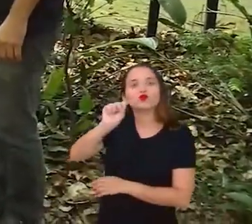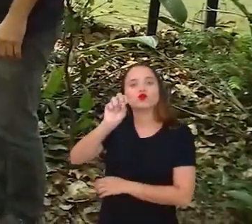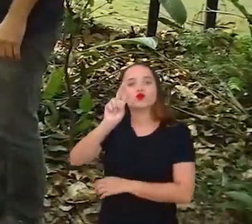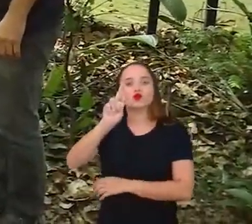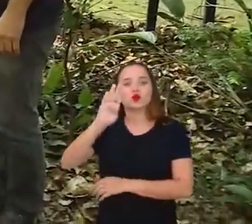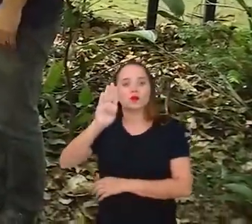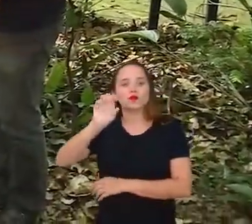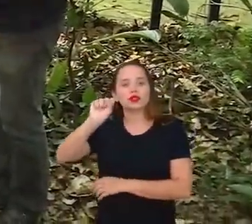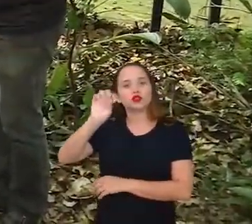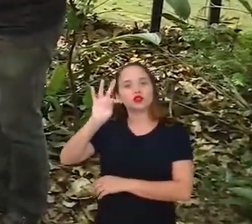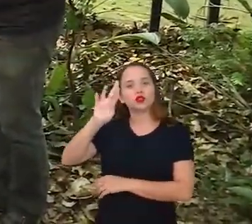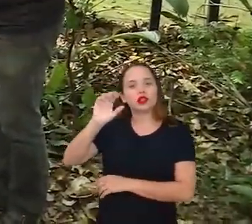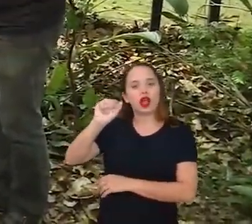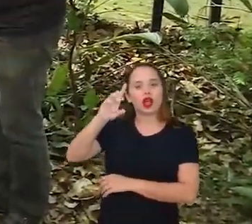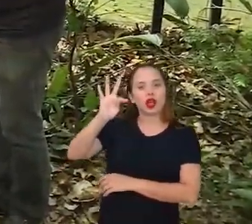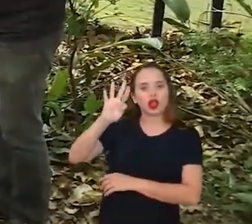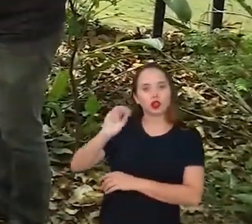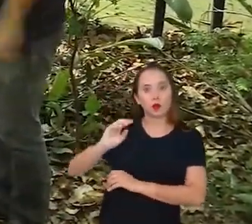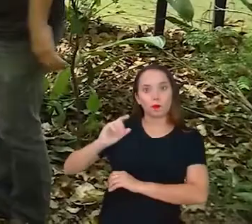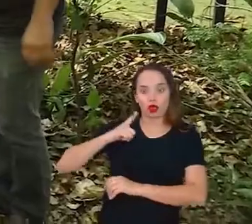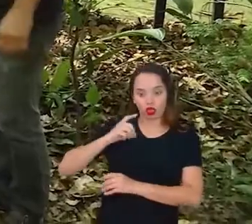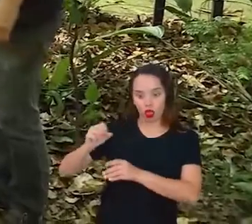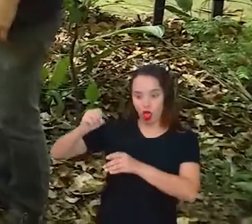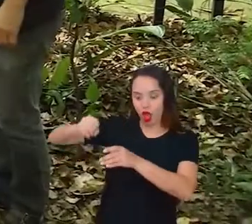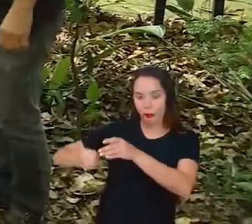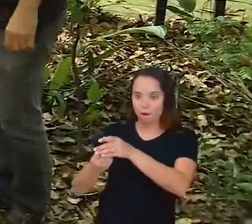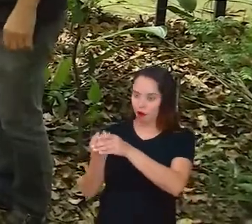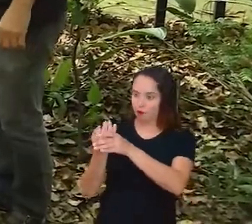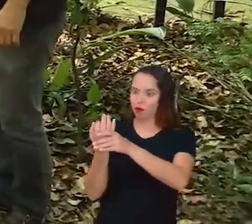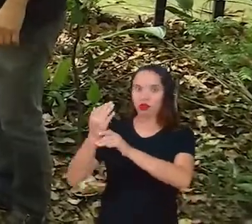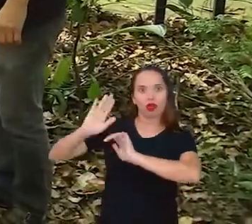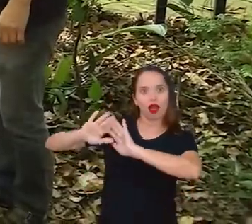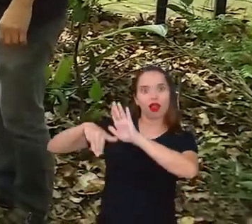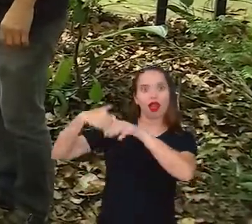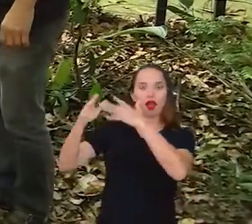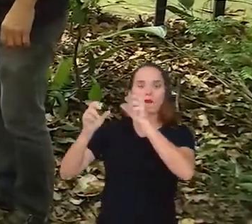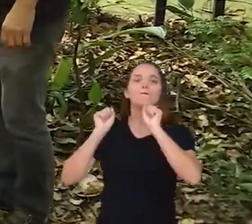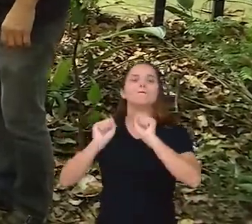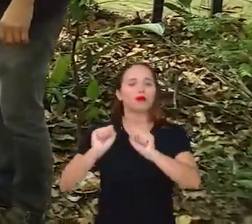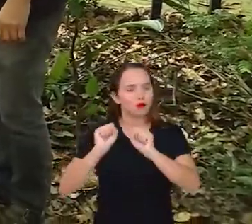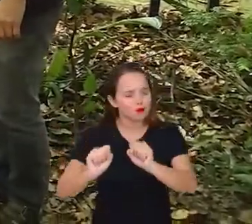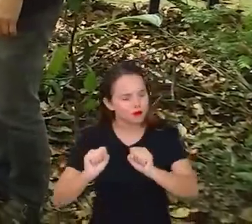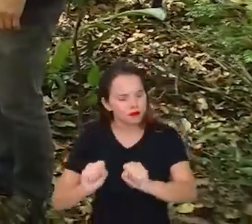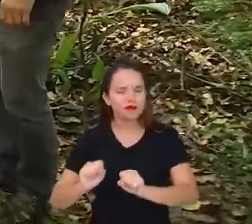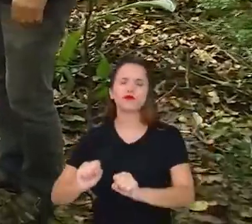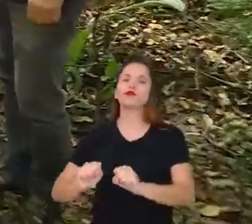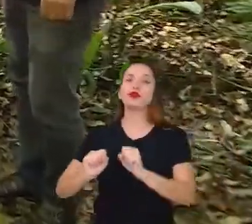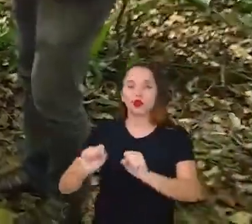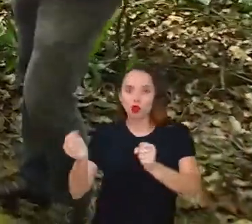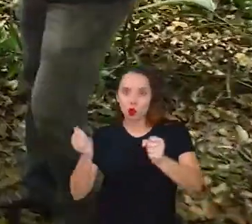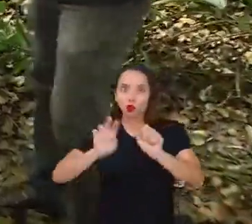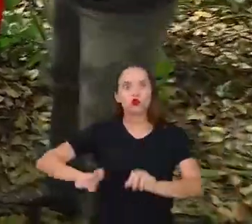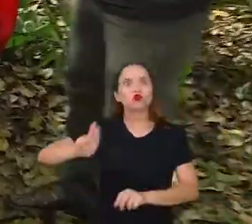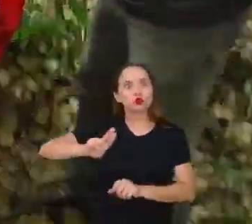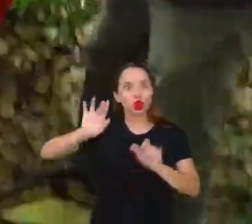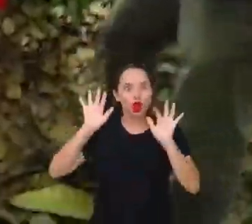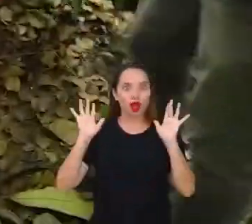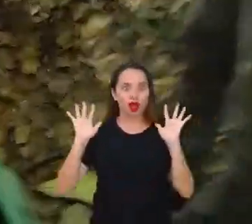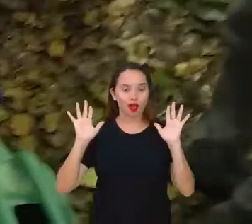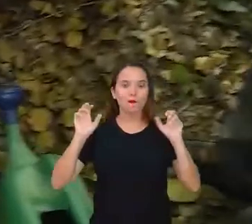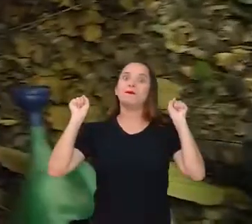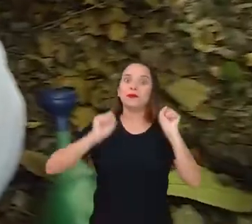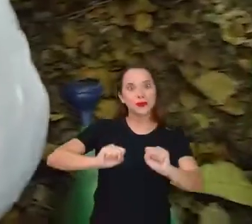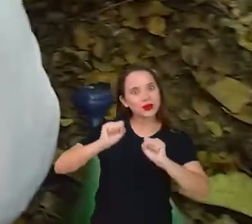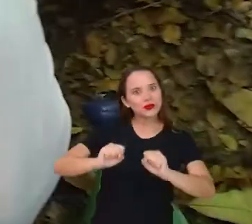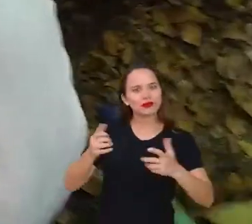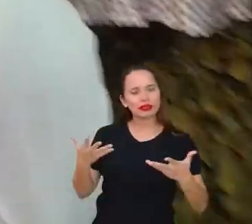se desenvolva. Pode sim. Pode colocar a mão sim. Olha